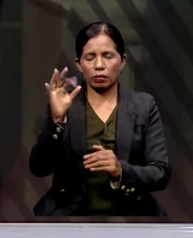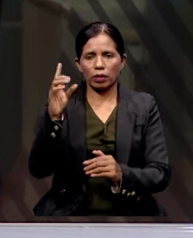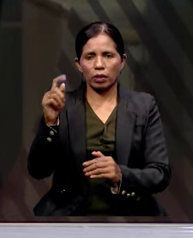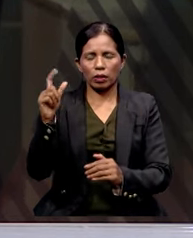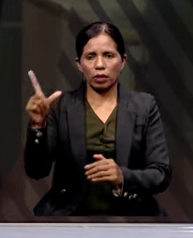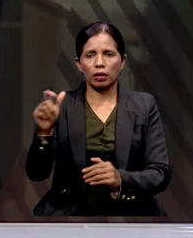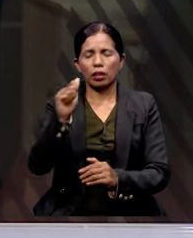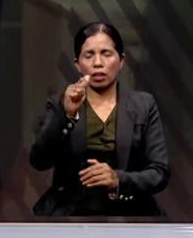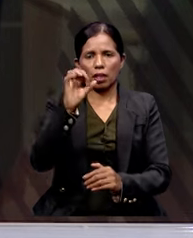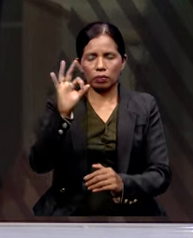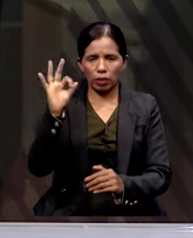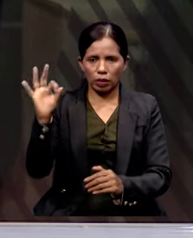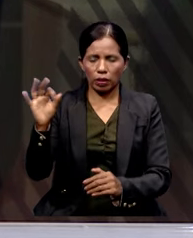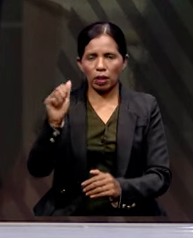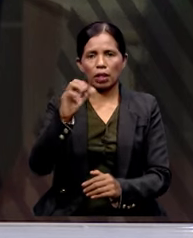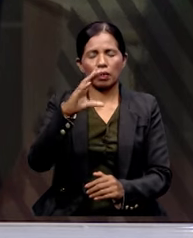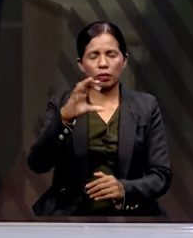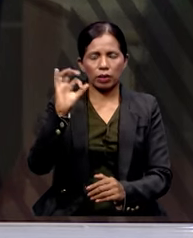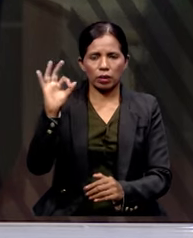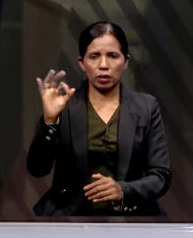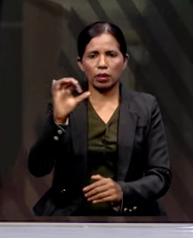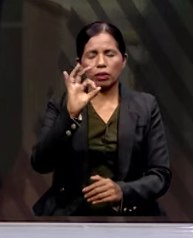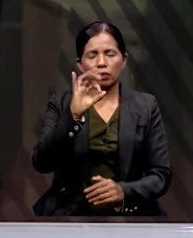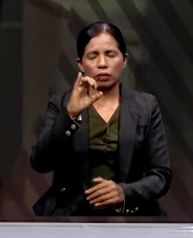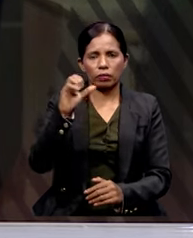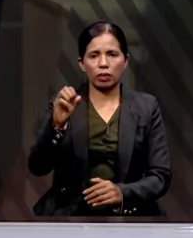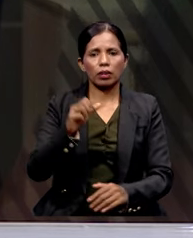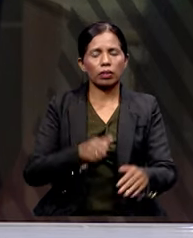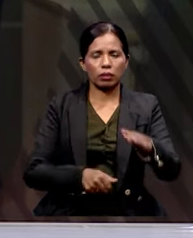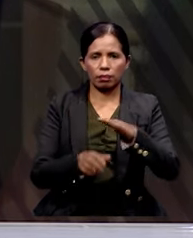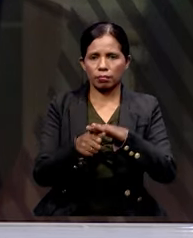nível AFF, AFC no FIFA ilegal.